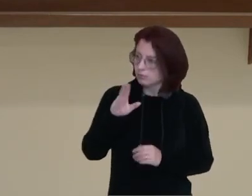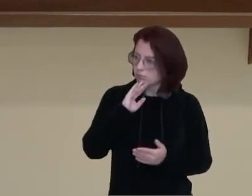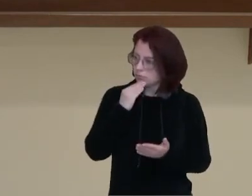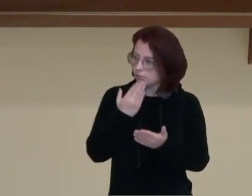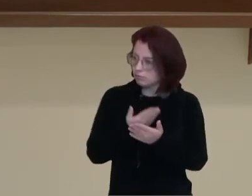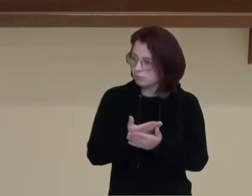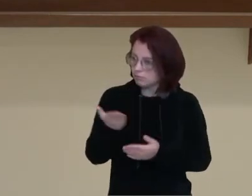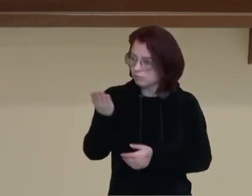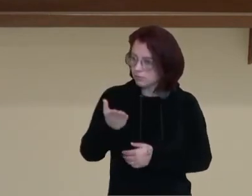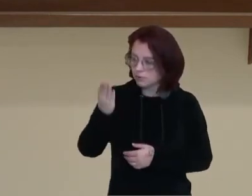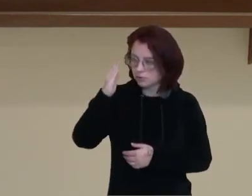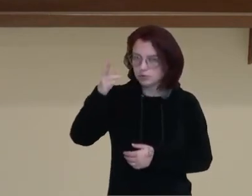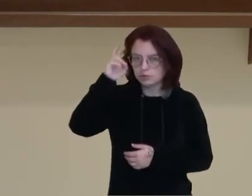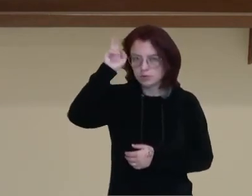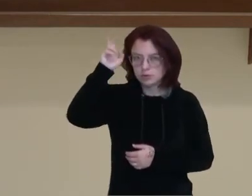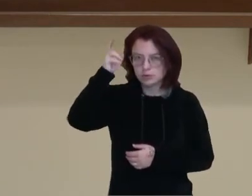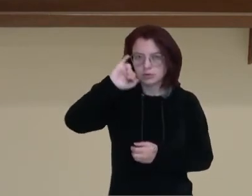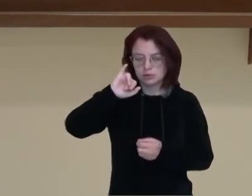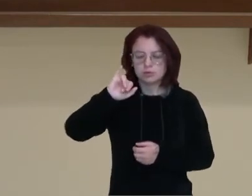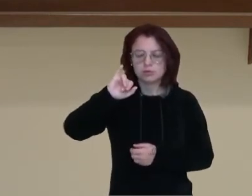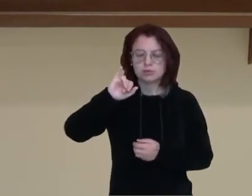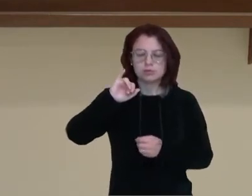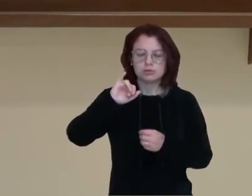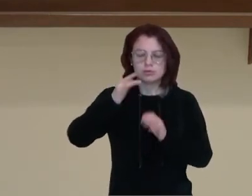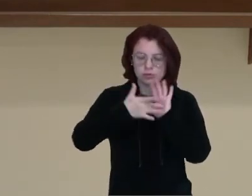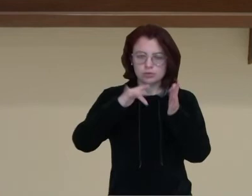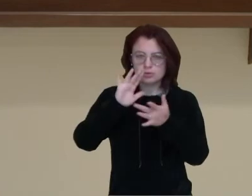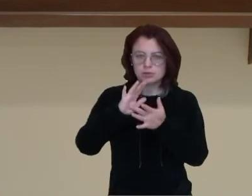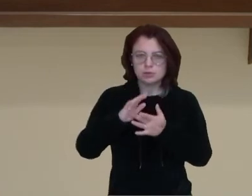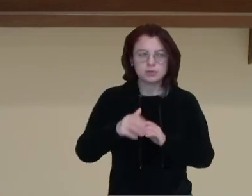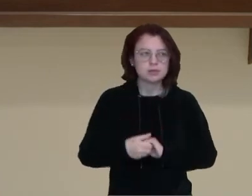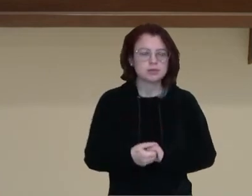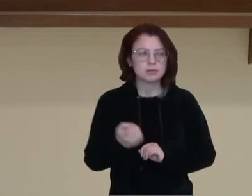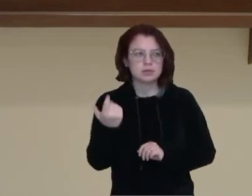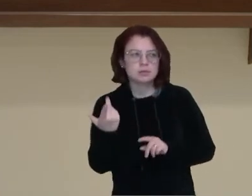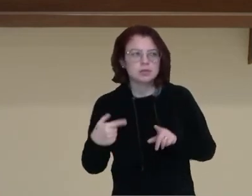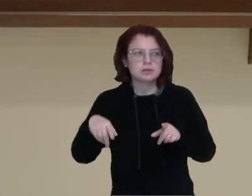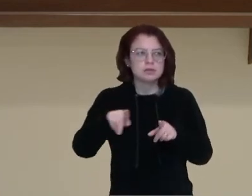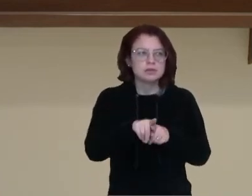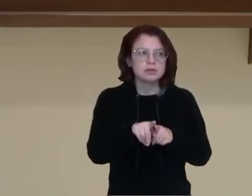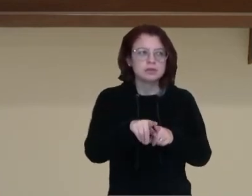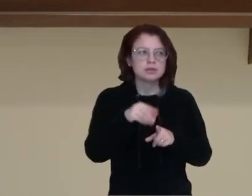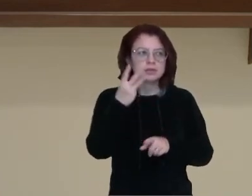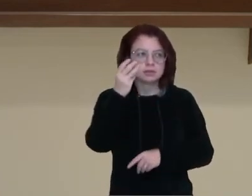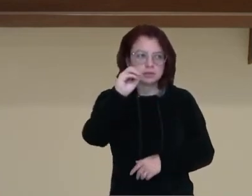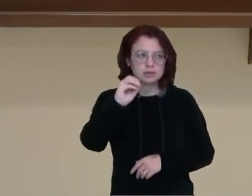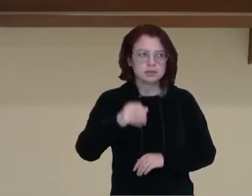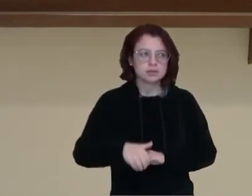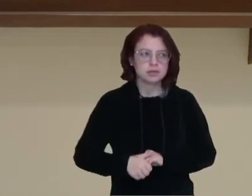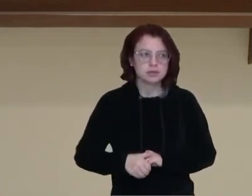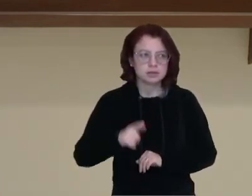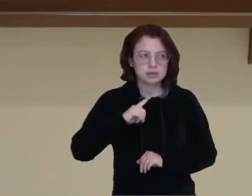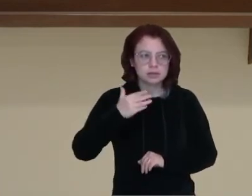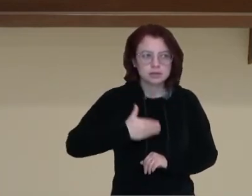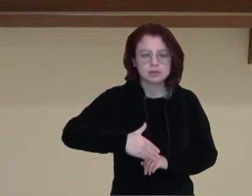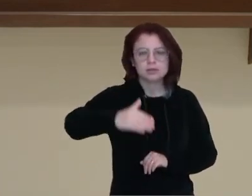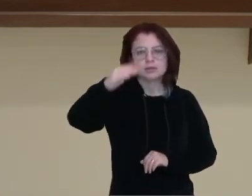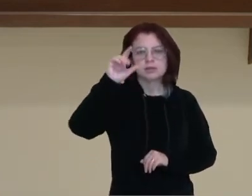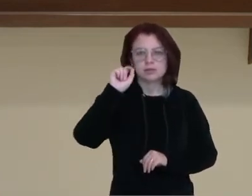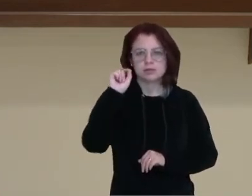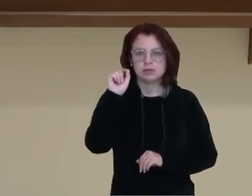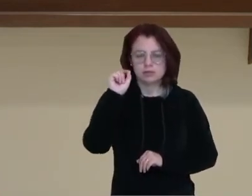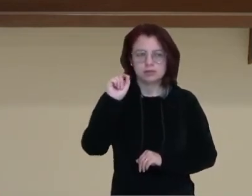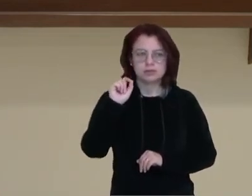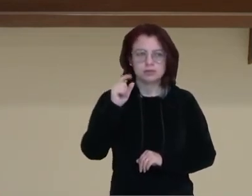com a inteligência de Jesus, que é um menino de 12 anos, e depois ele só vai aparecer, né, depois dos 30 lá, que já é seus